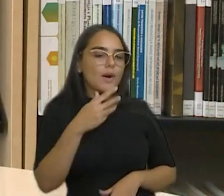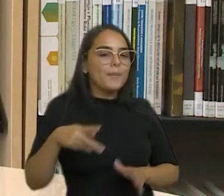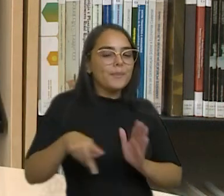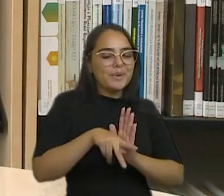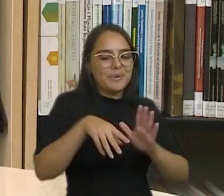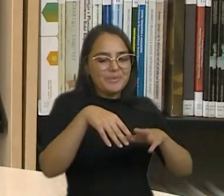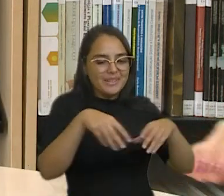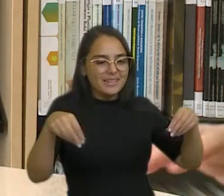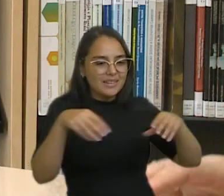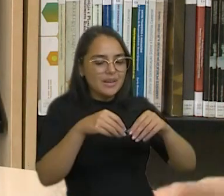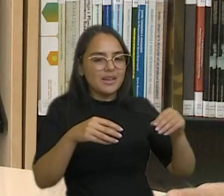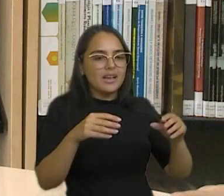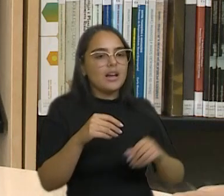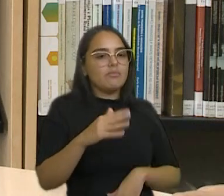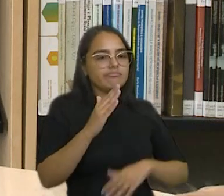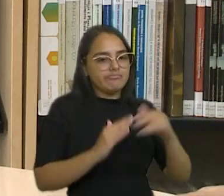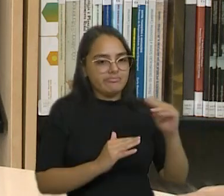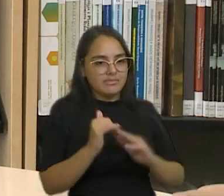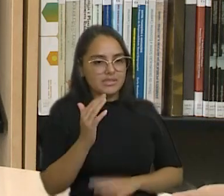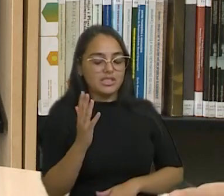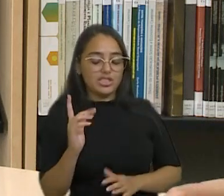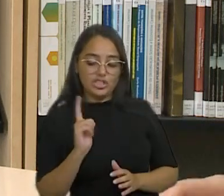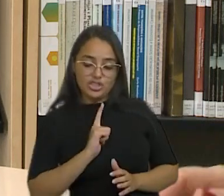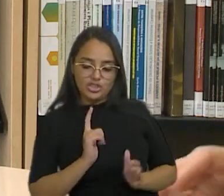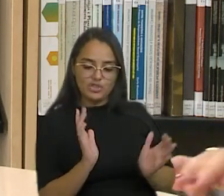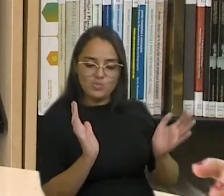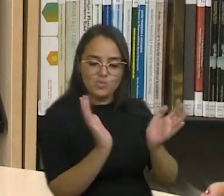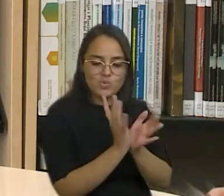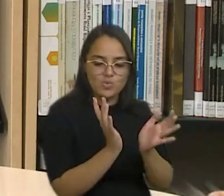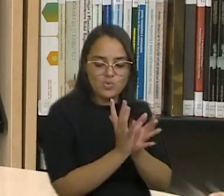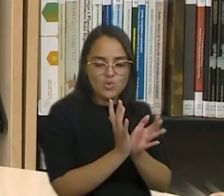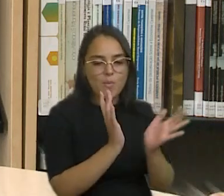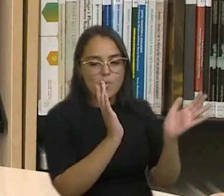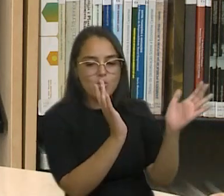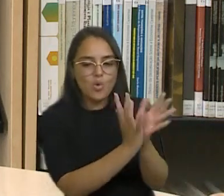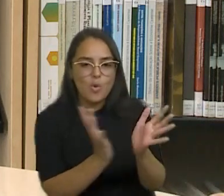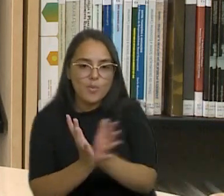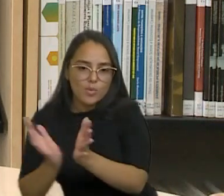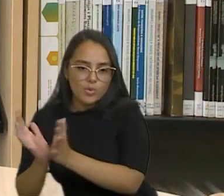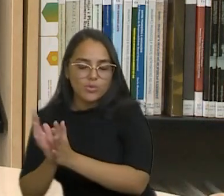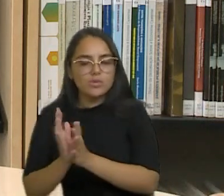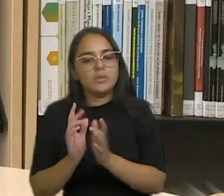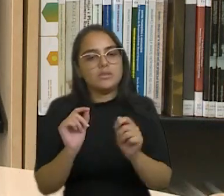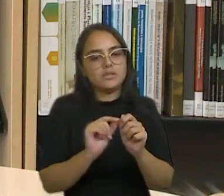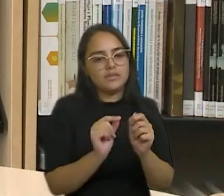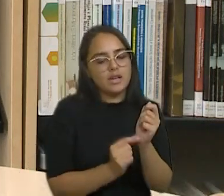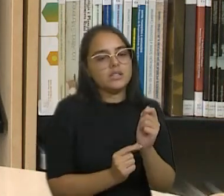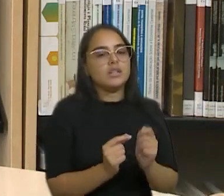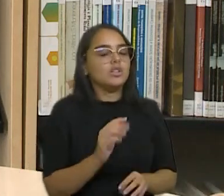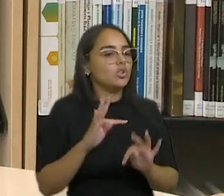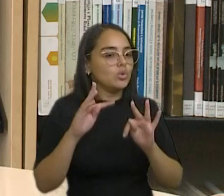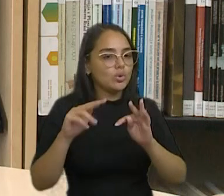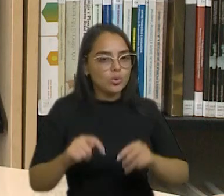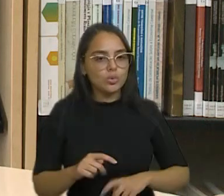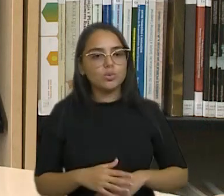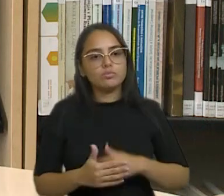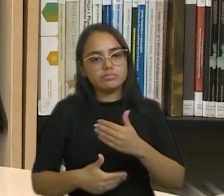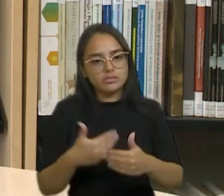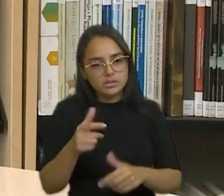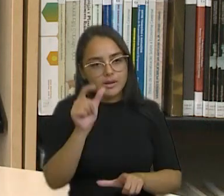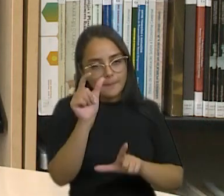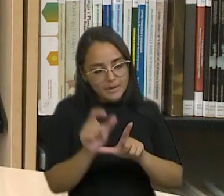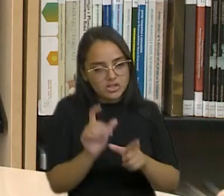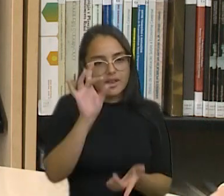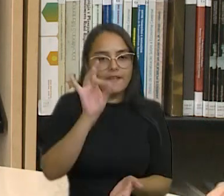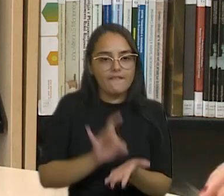farinhadas. Ele tinha sua equipe para produzir farinha, tinha sua equipe de rapadeira, de prensseiro, de torrador. Então, assim, personagens da